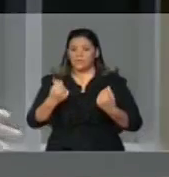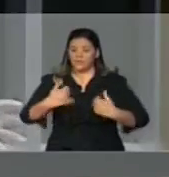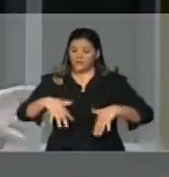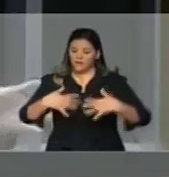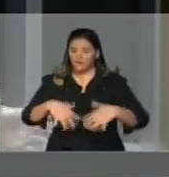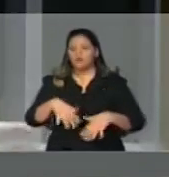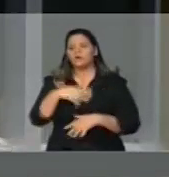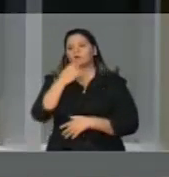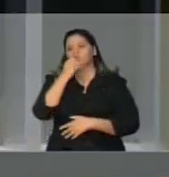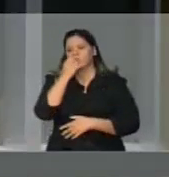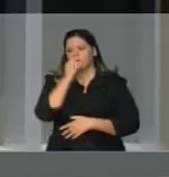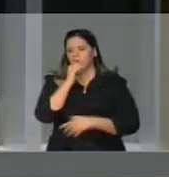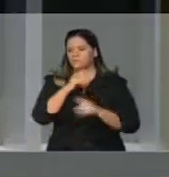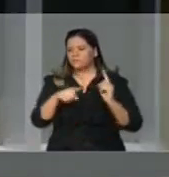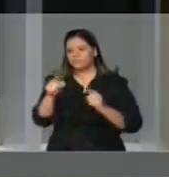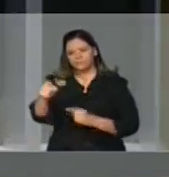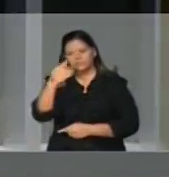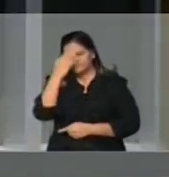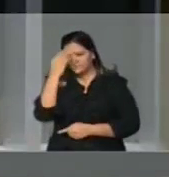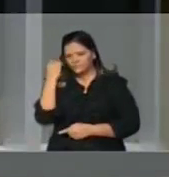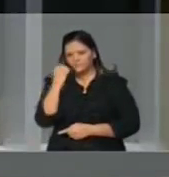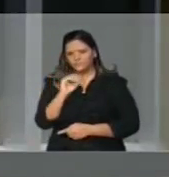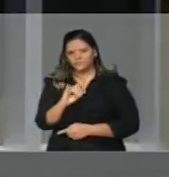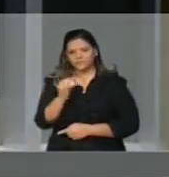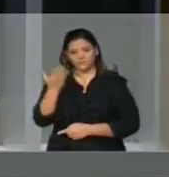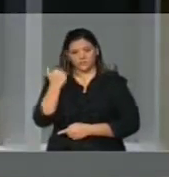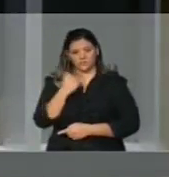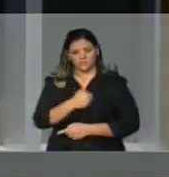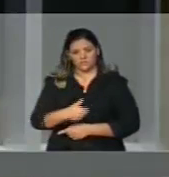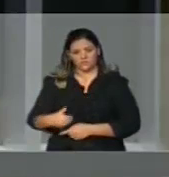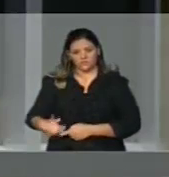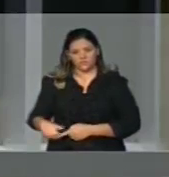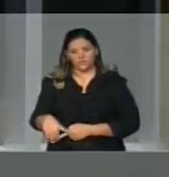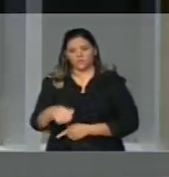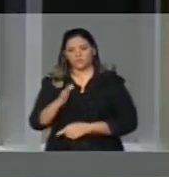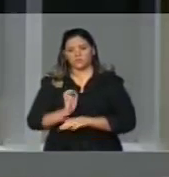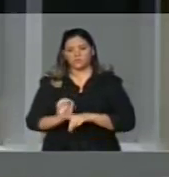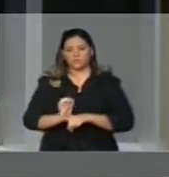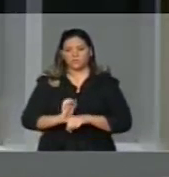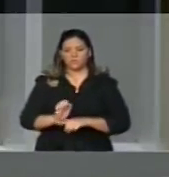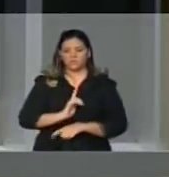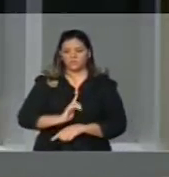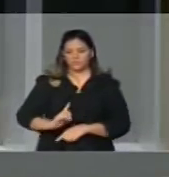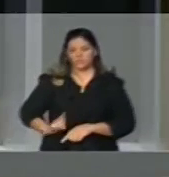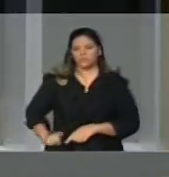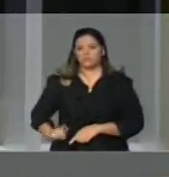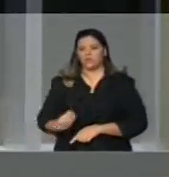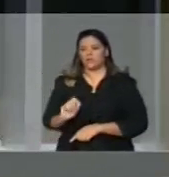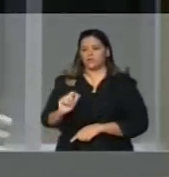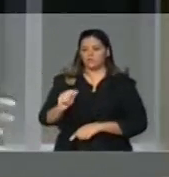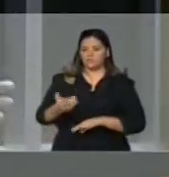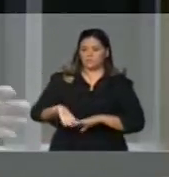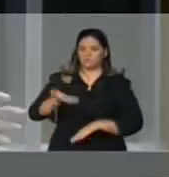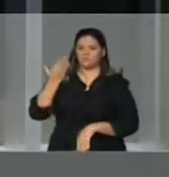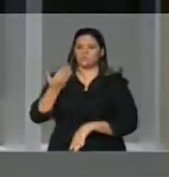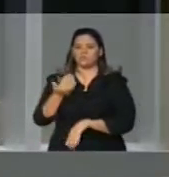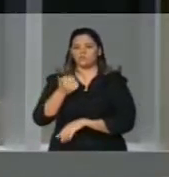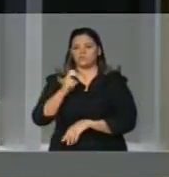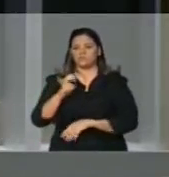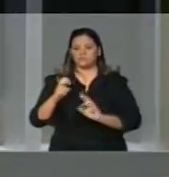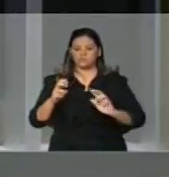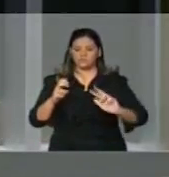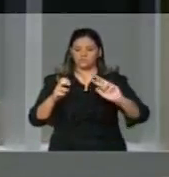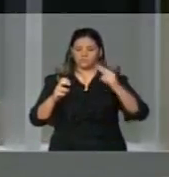que, quando era governador do estado, o senhor Jorge Viana aumentou a alíquota de ICMS de 15% para